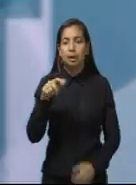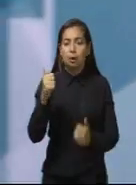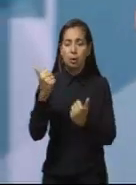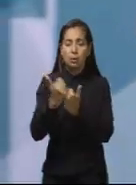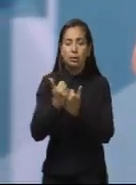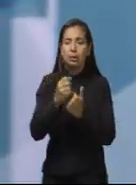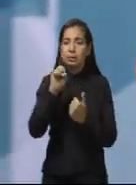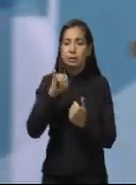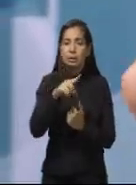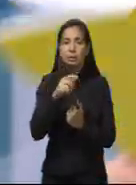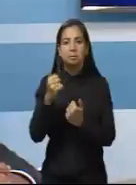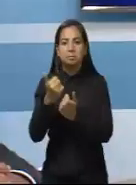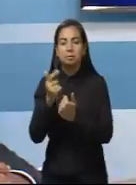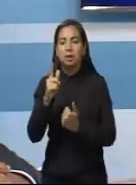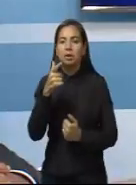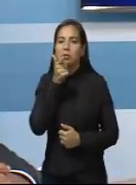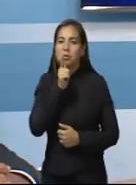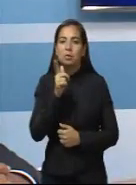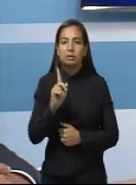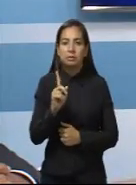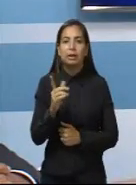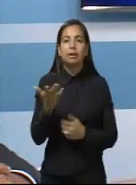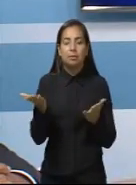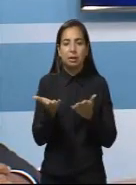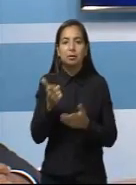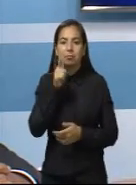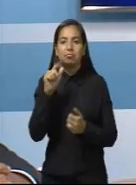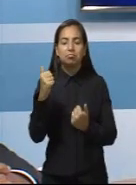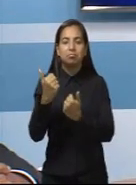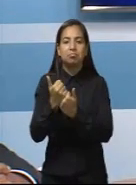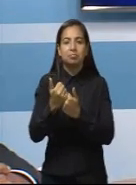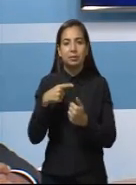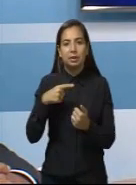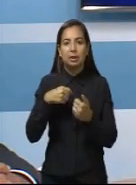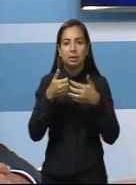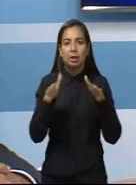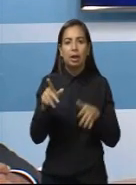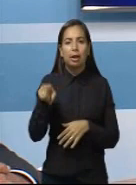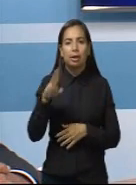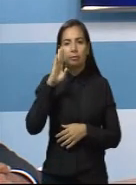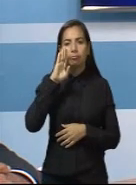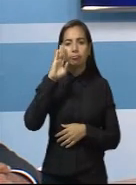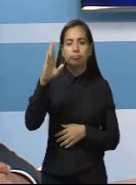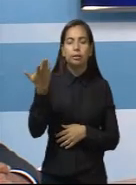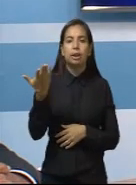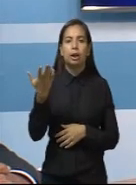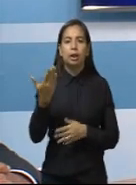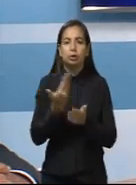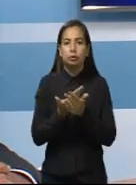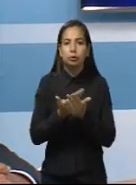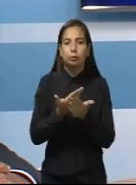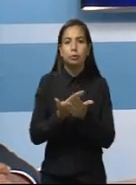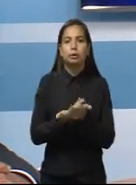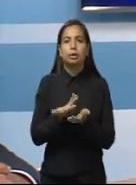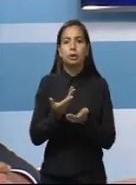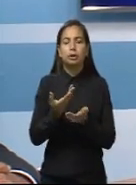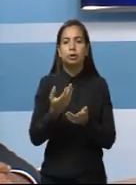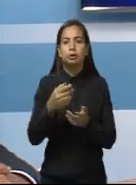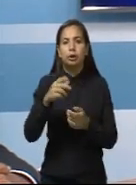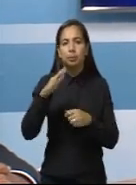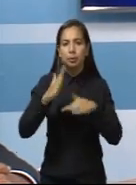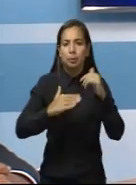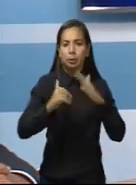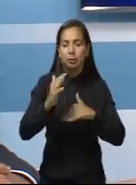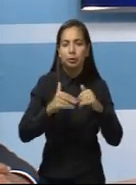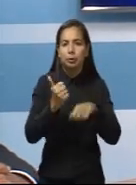teria sido viabilizado. Tem uma função fundamental para jornalistas, para estudantes, porque aqui tem